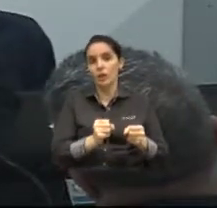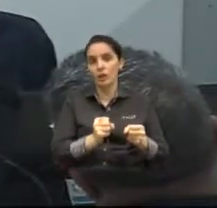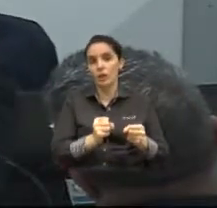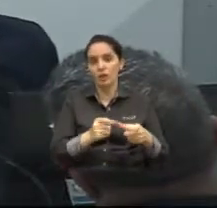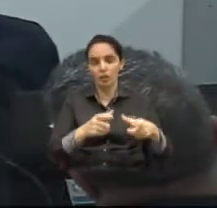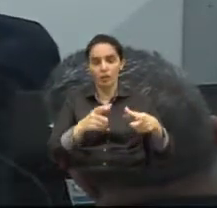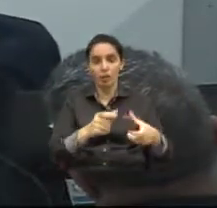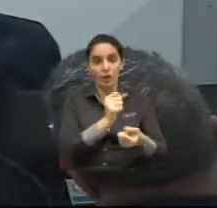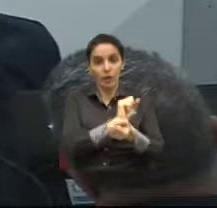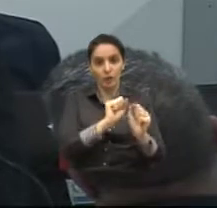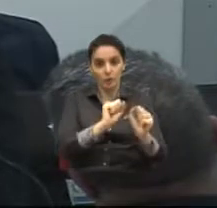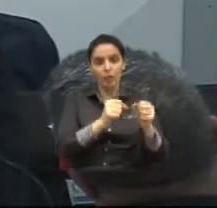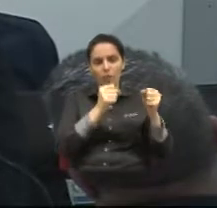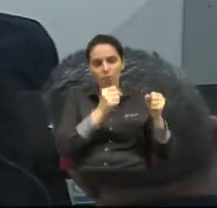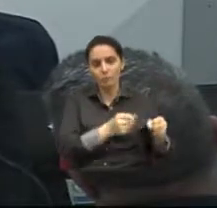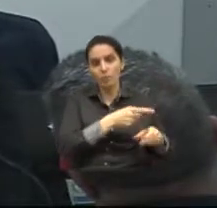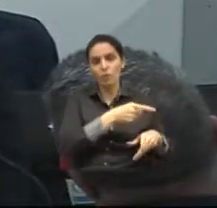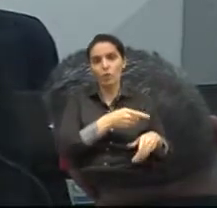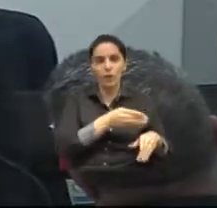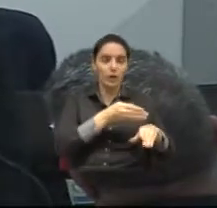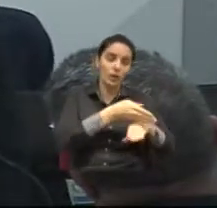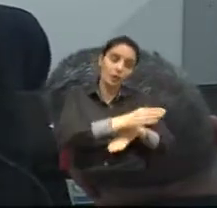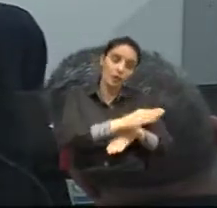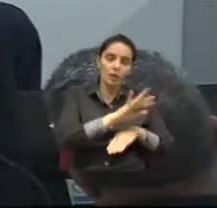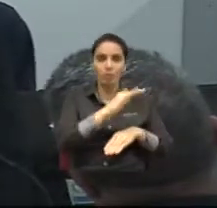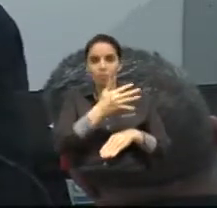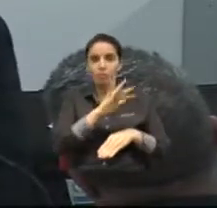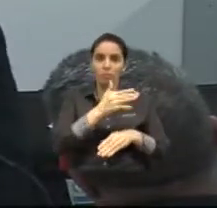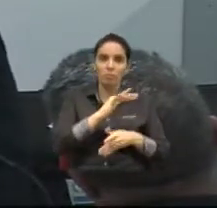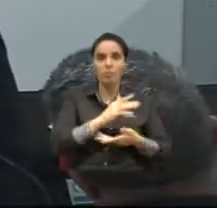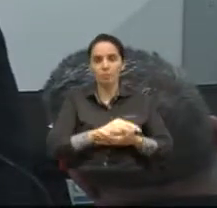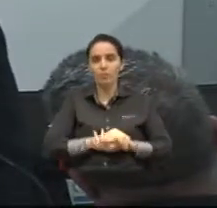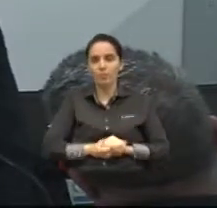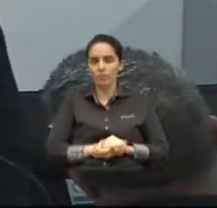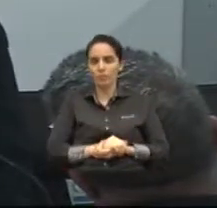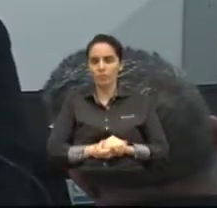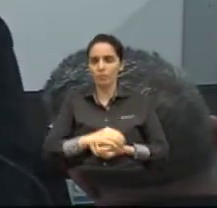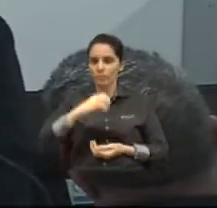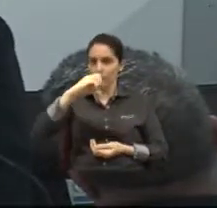pelo artigo 157 do Código Penal, roubo. Em 9 de janeiro